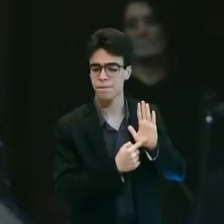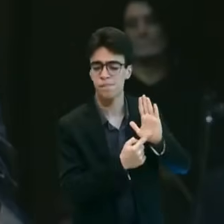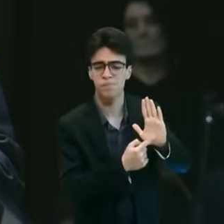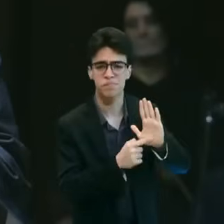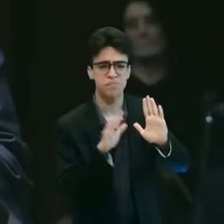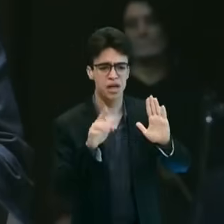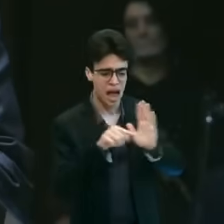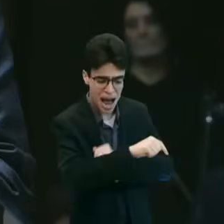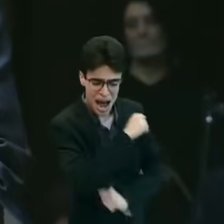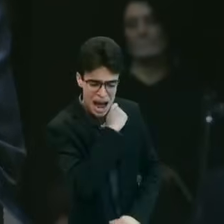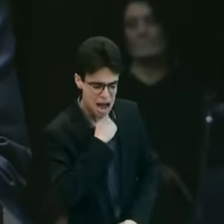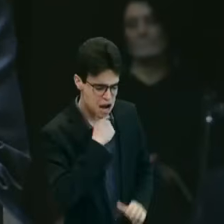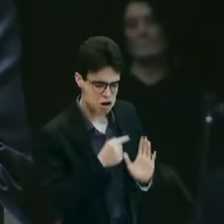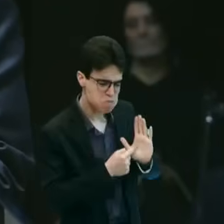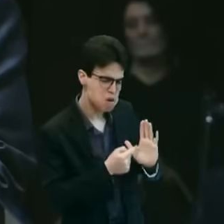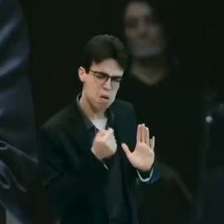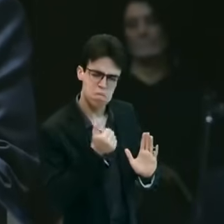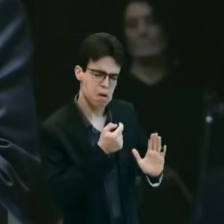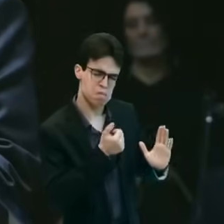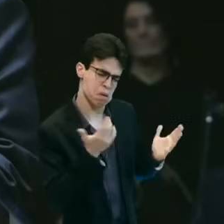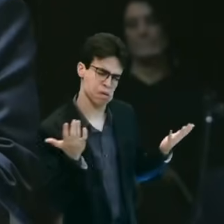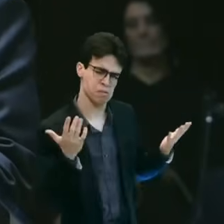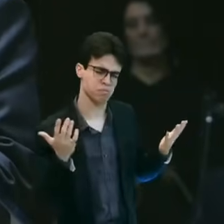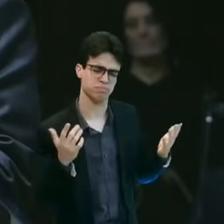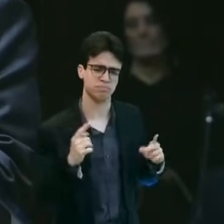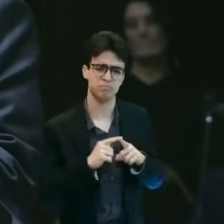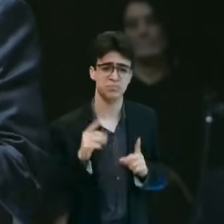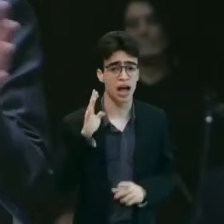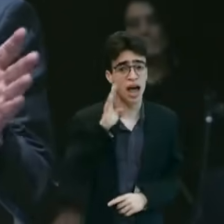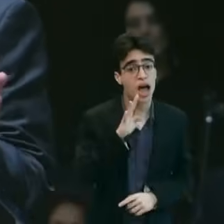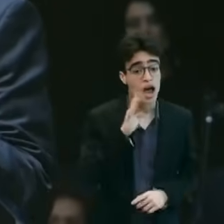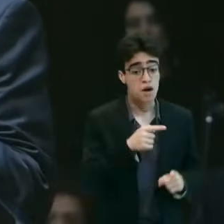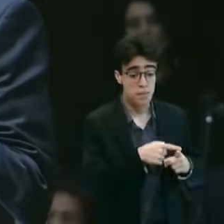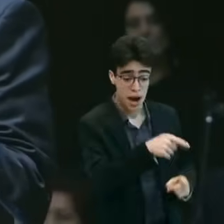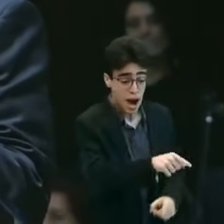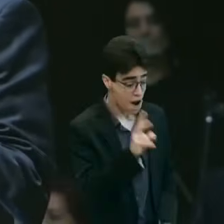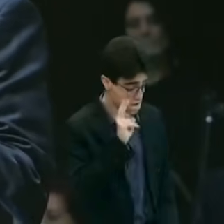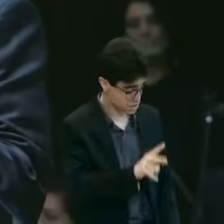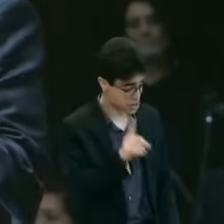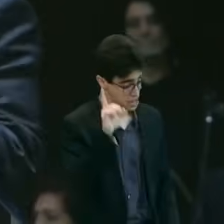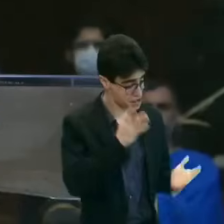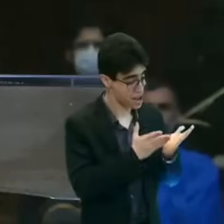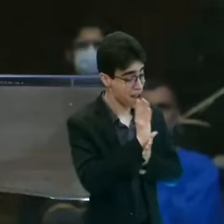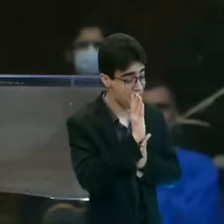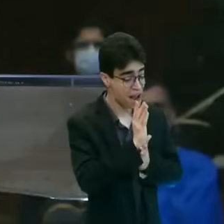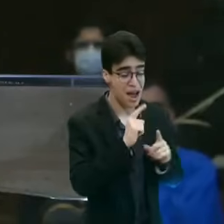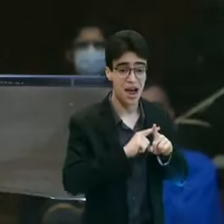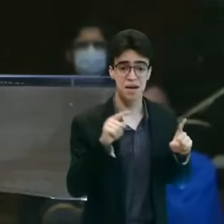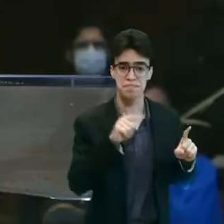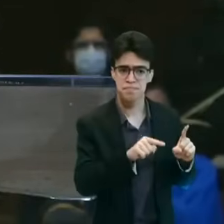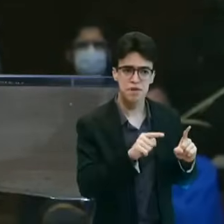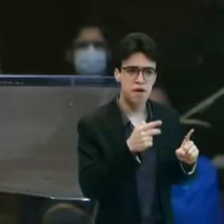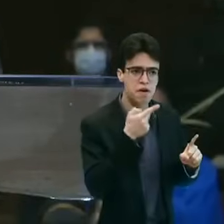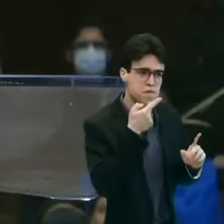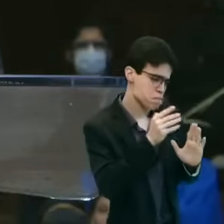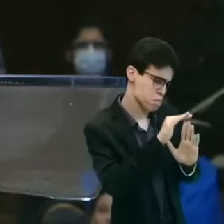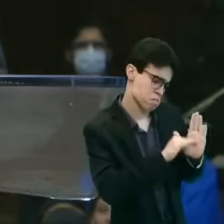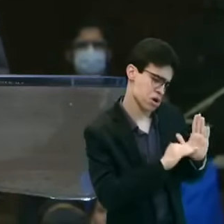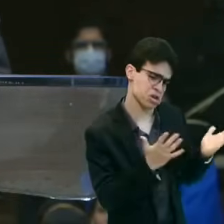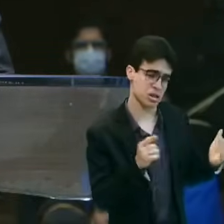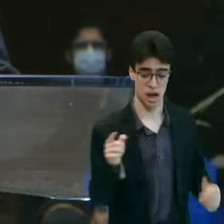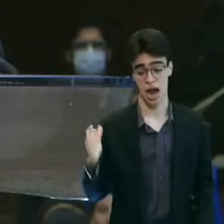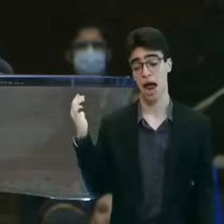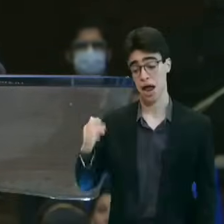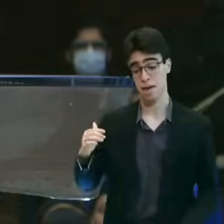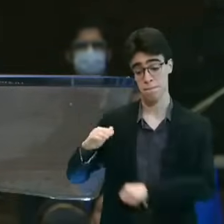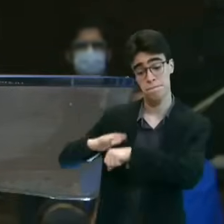sobre Abel. É muito interessante, né? Apesar de ele ser aprovado por Deus, fala-se menos de Abel do que se fala de